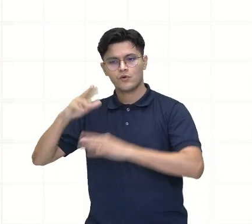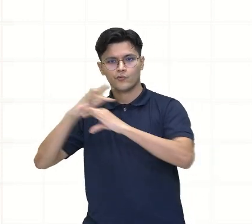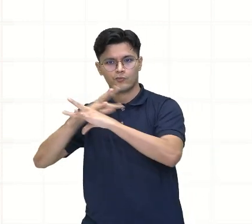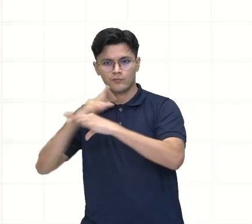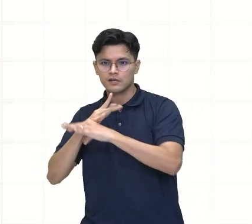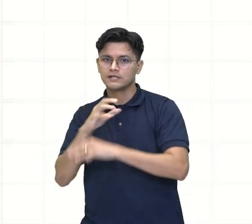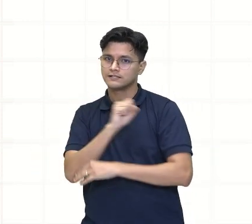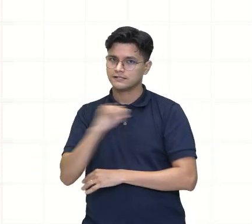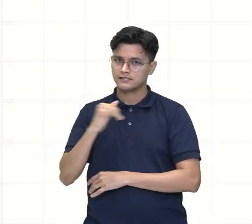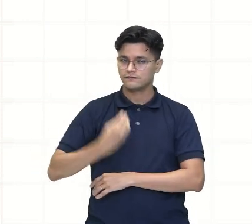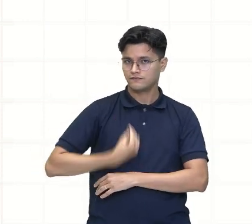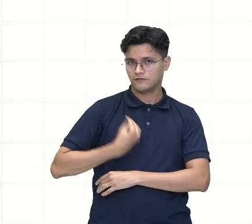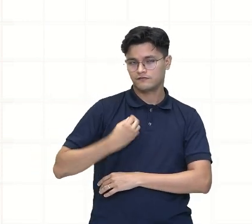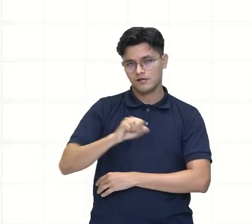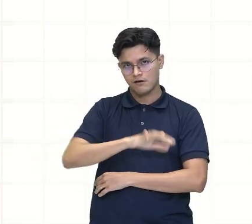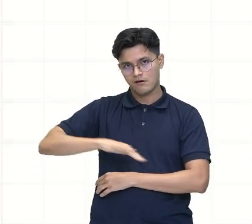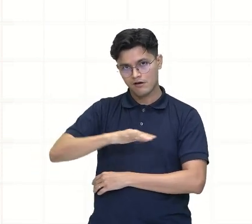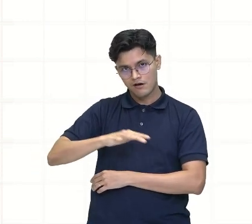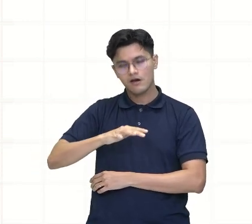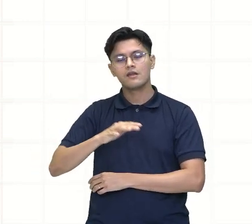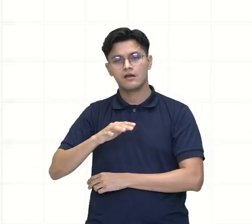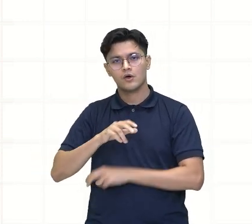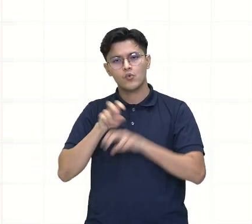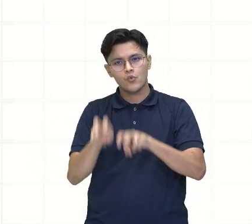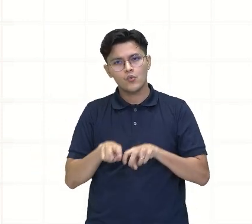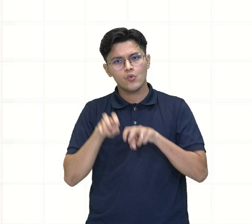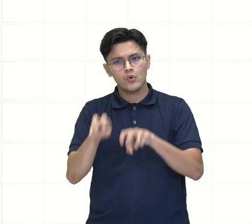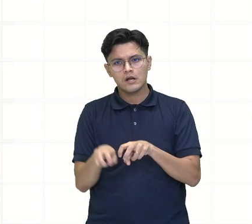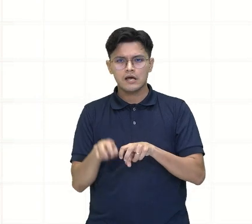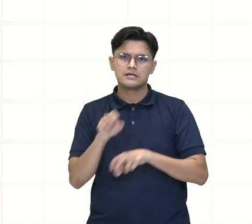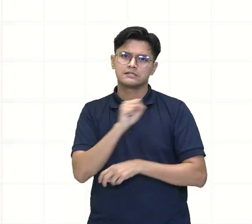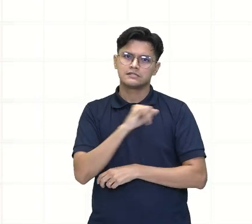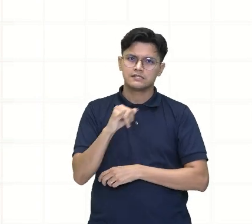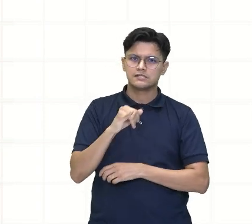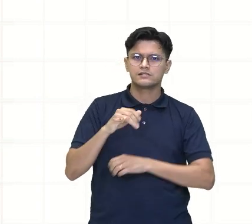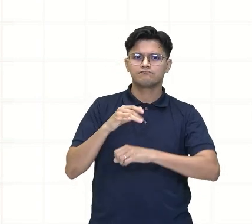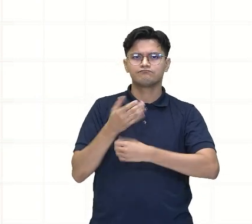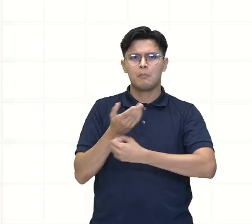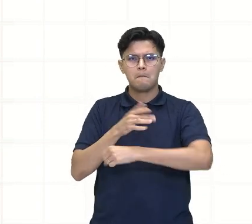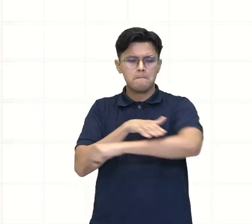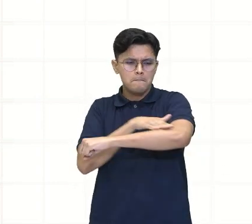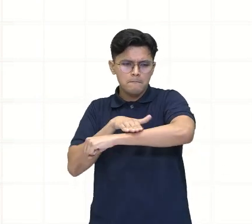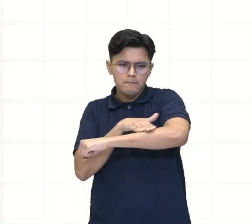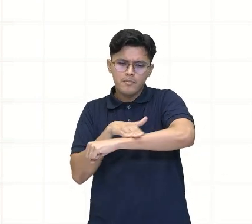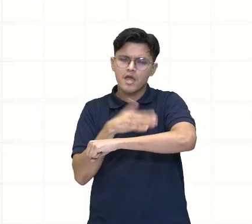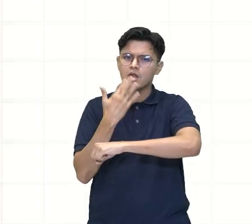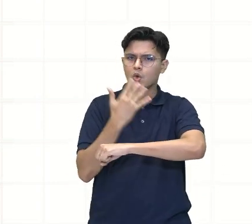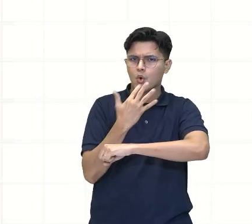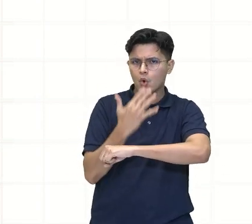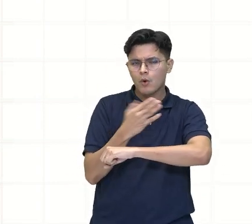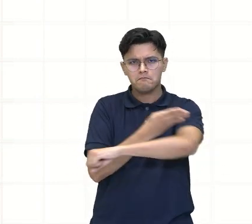uma população parda, uma população branca. Então, várias análises que a gente